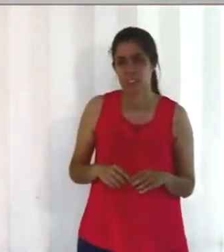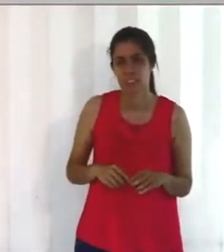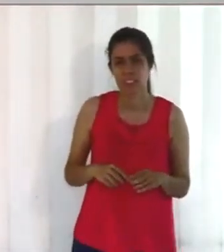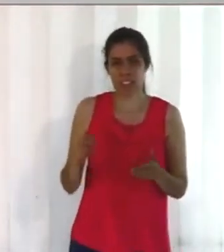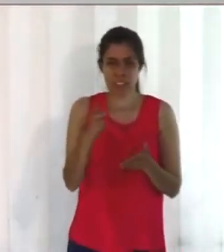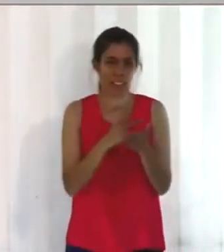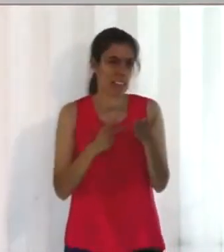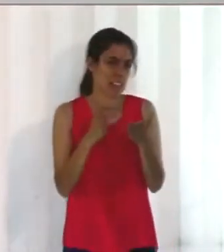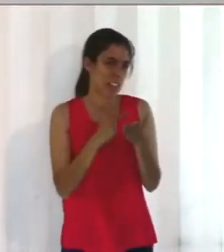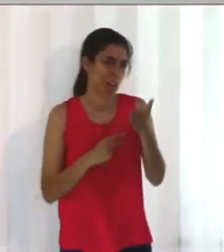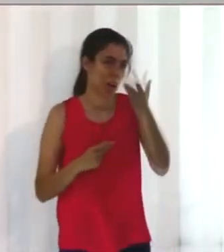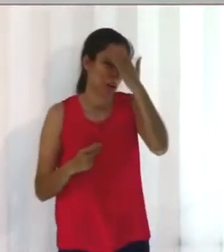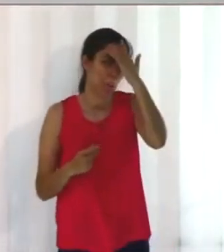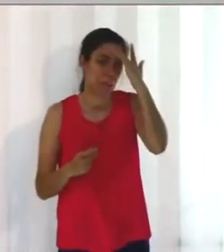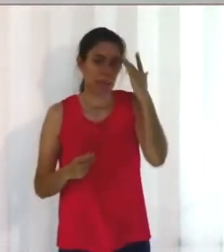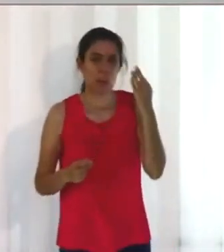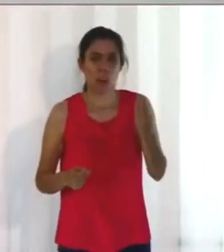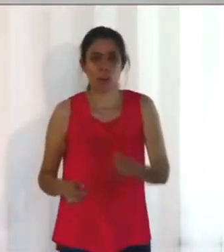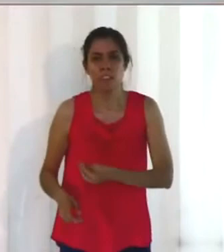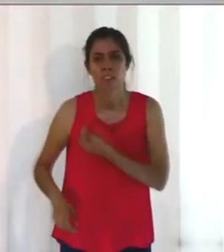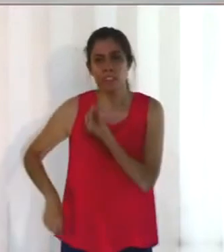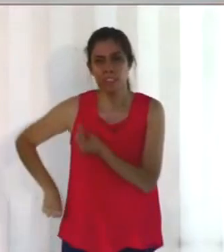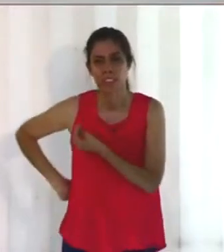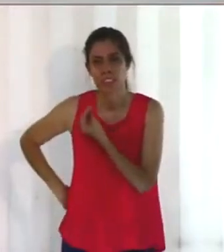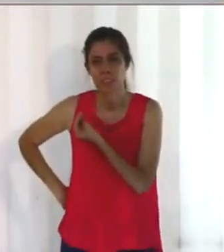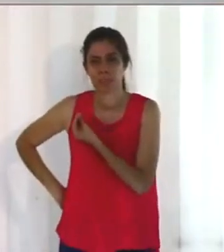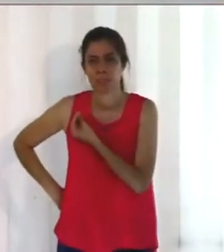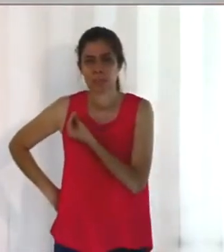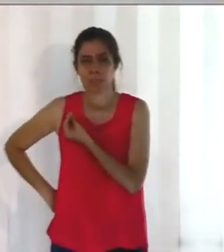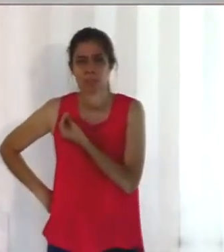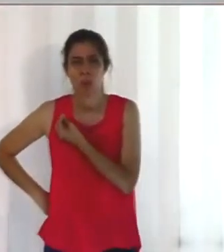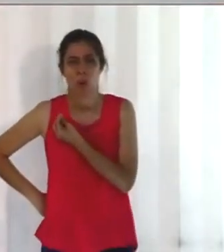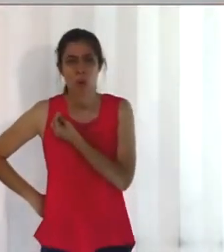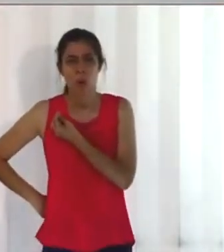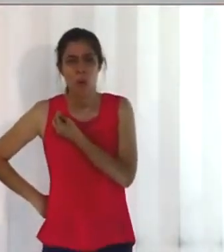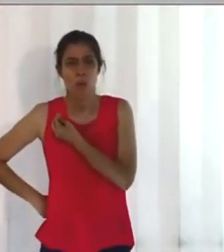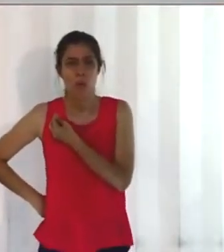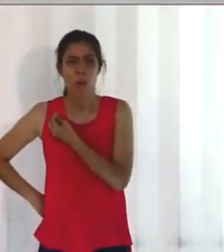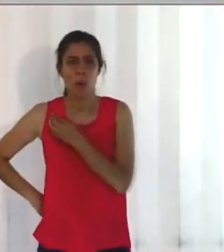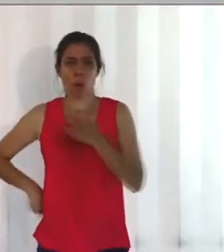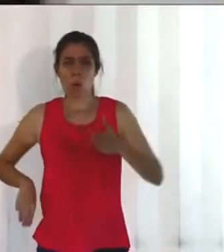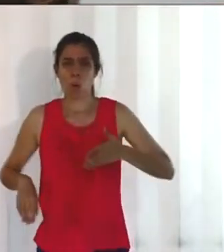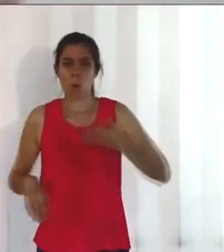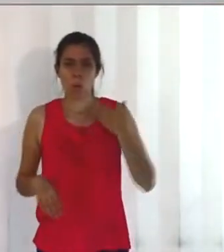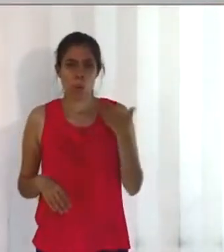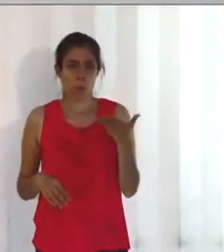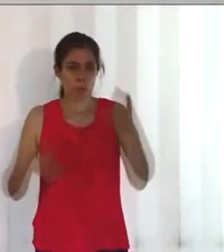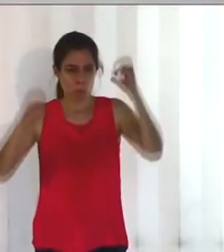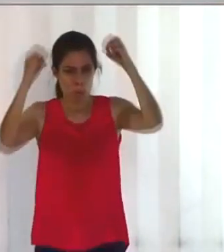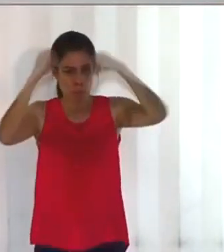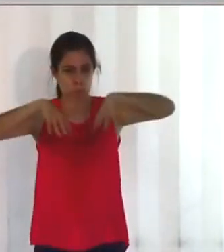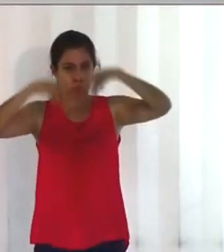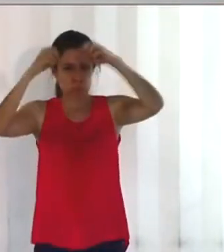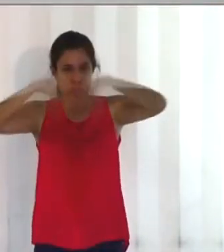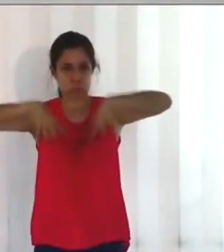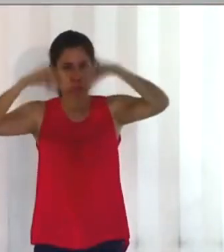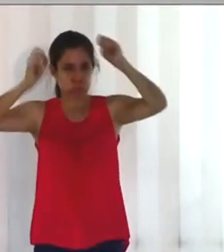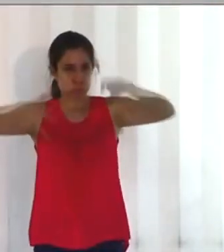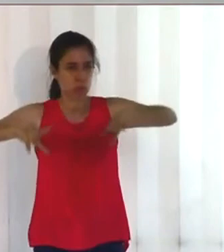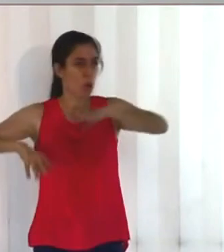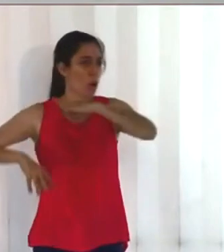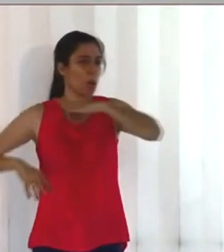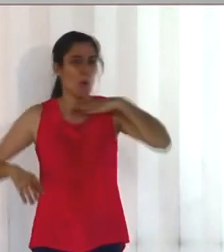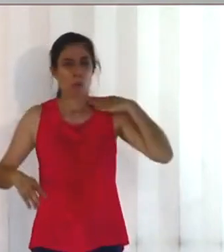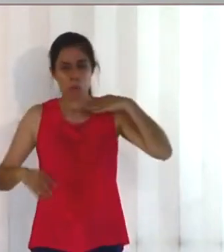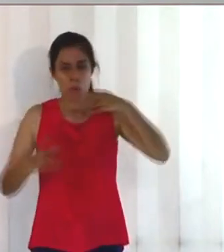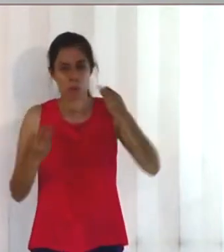Imagine, tem pessoas lá dentro, tem vida lá dentro. Quando o mundo passa pelo dilúvio mortal, um grupo de pessoas que